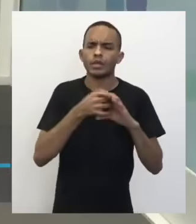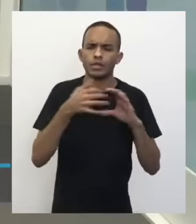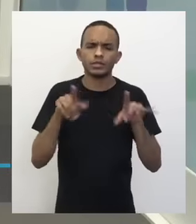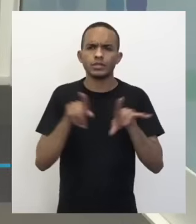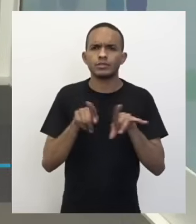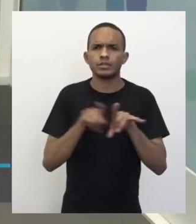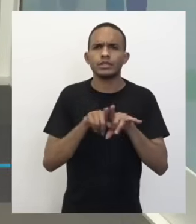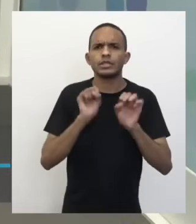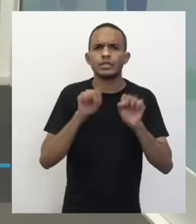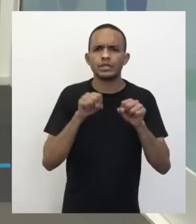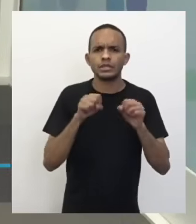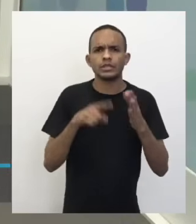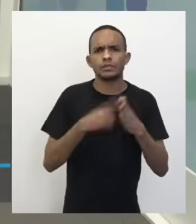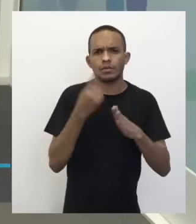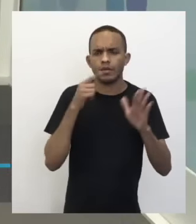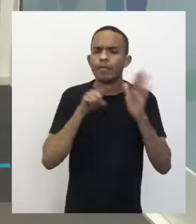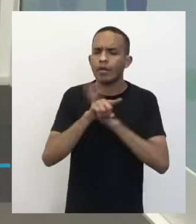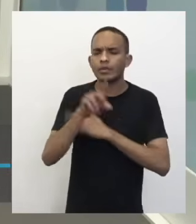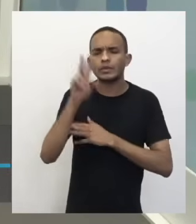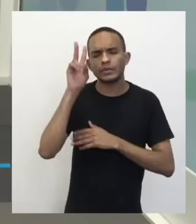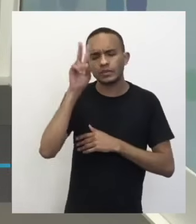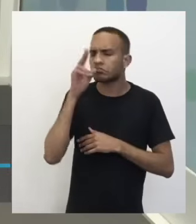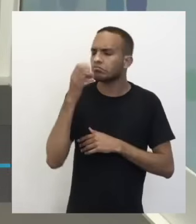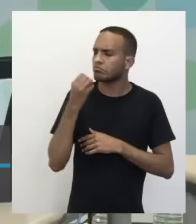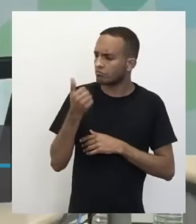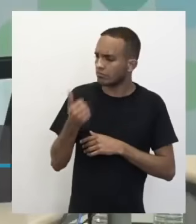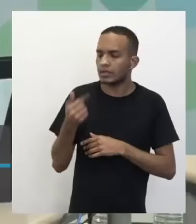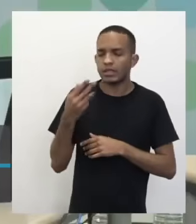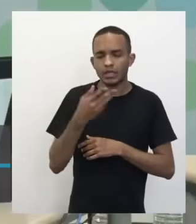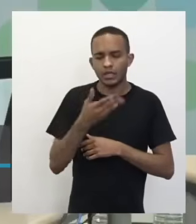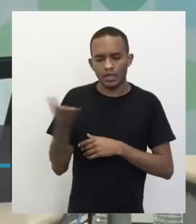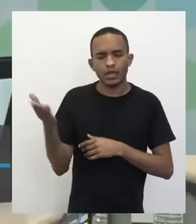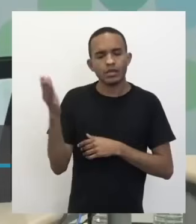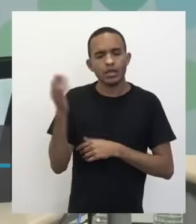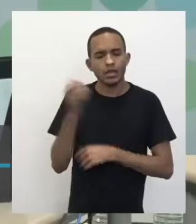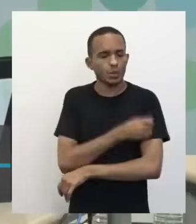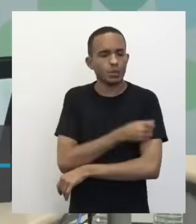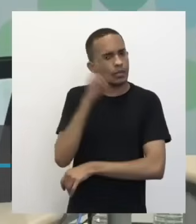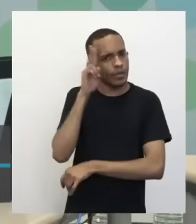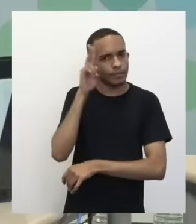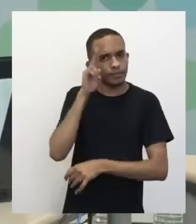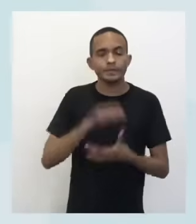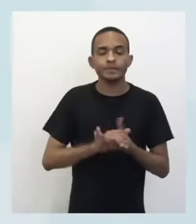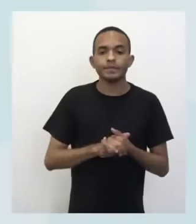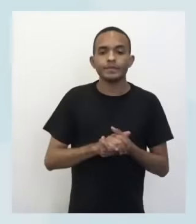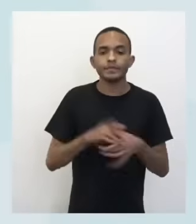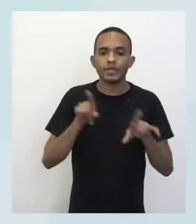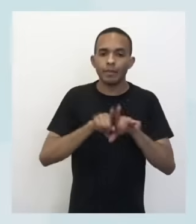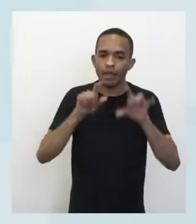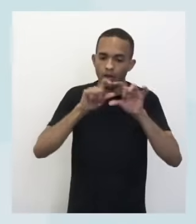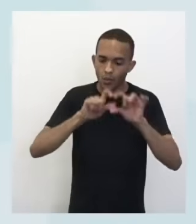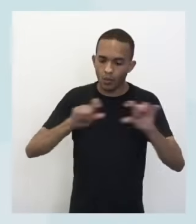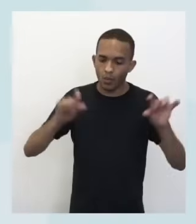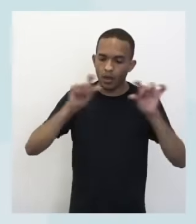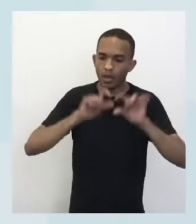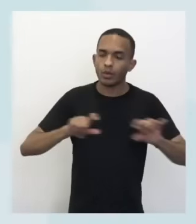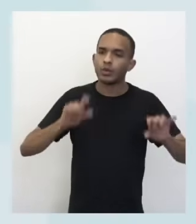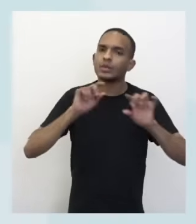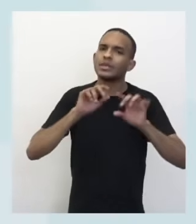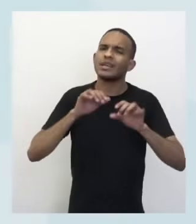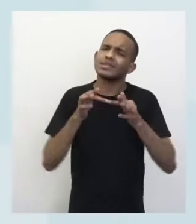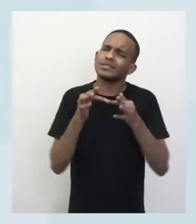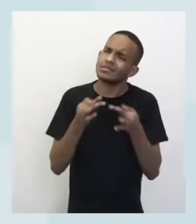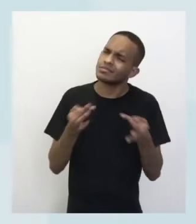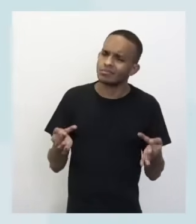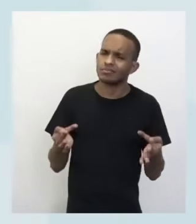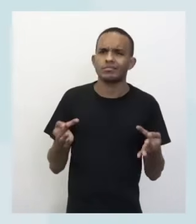né, na primeira pergunta. Bem lembrado, daí eles foram por aí também. Aí, continuando, a tira de quadrinhos é relativamente